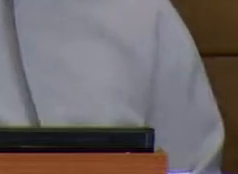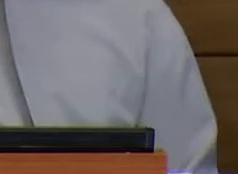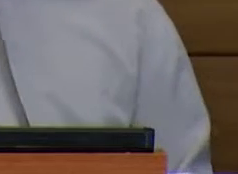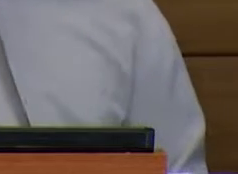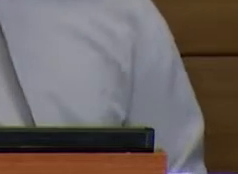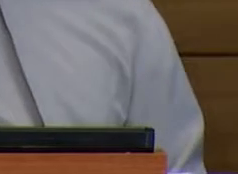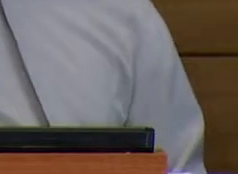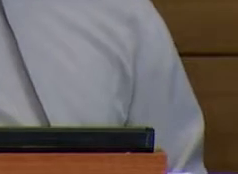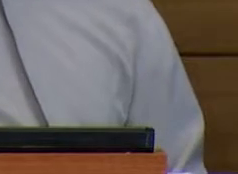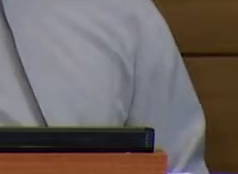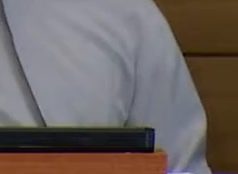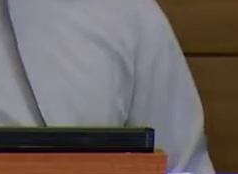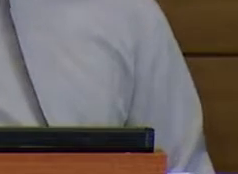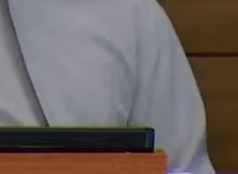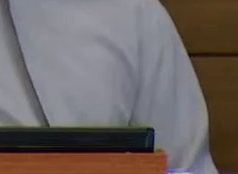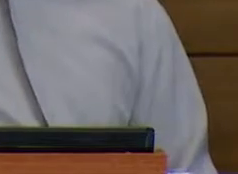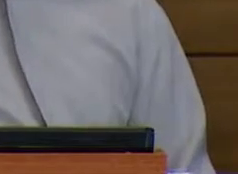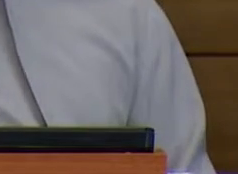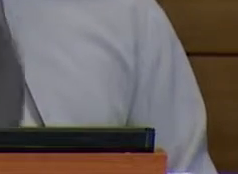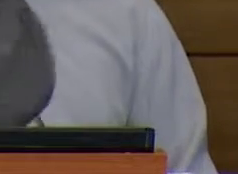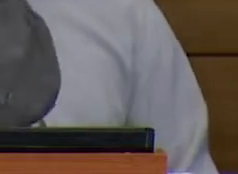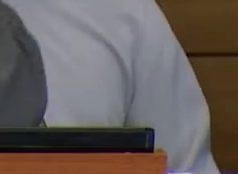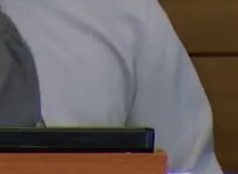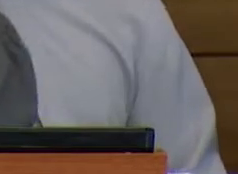Vereador Silvano.